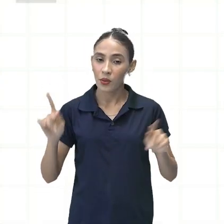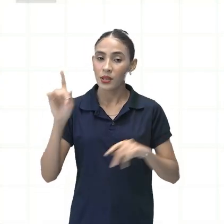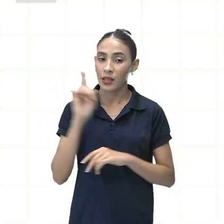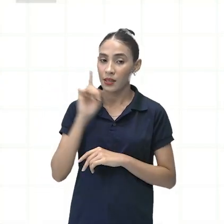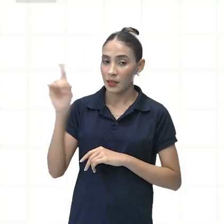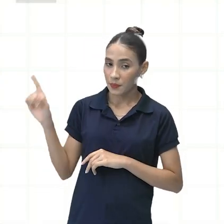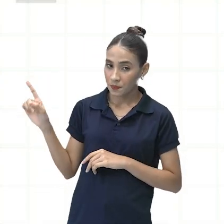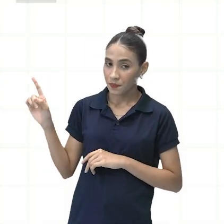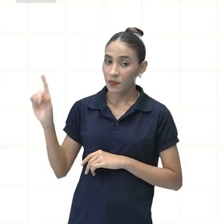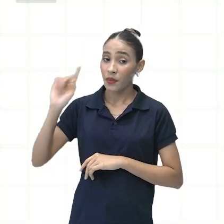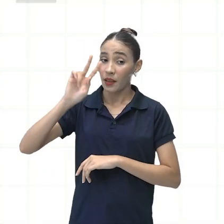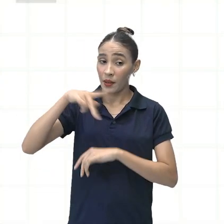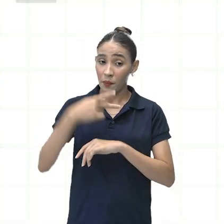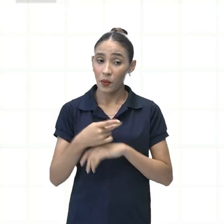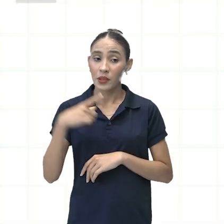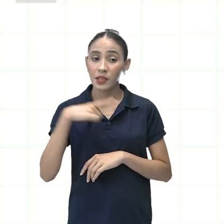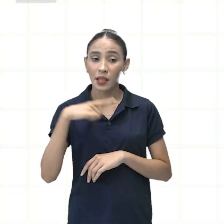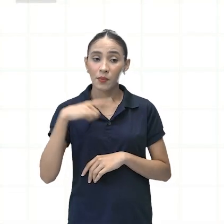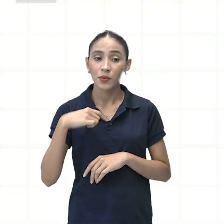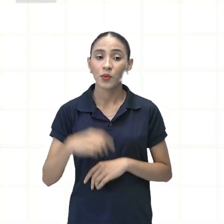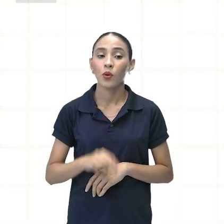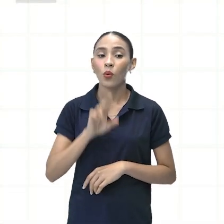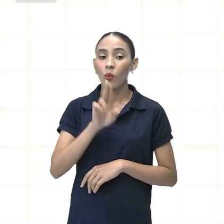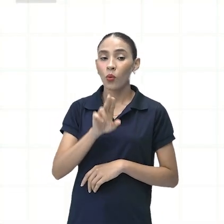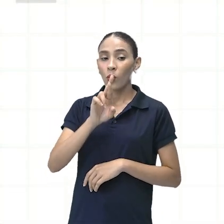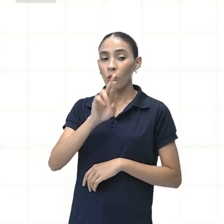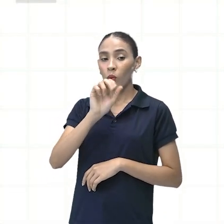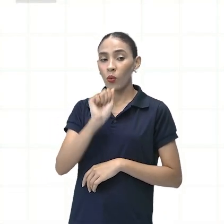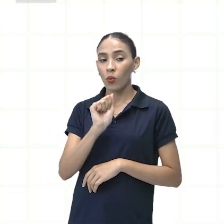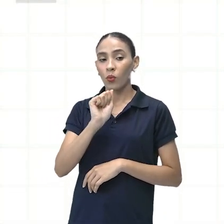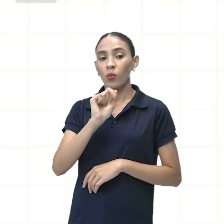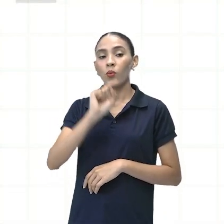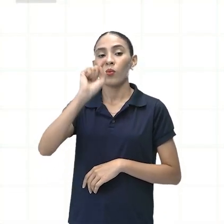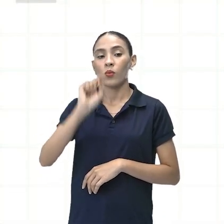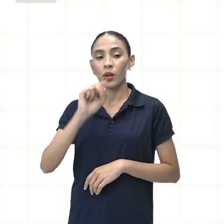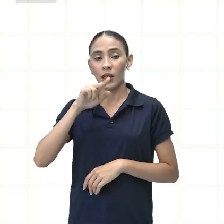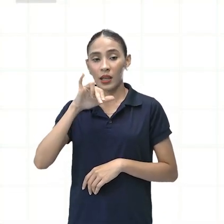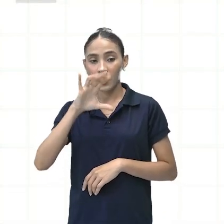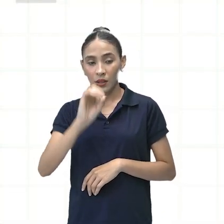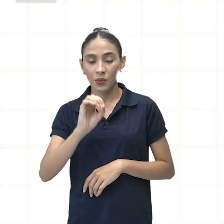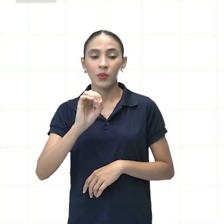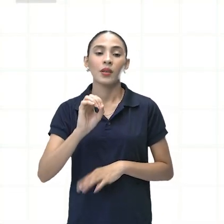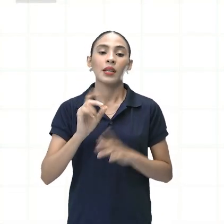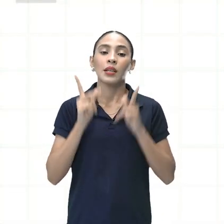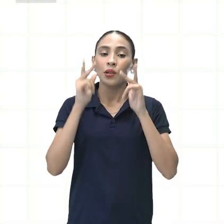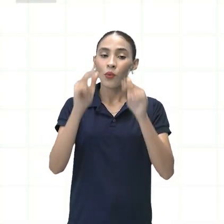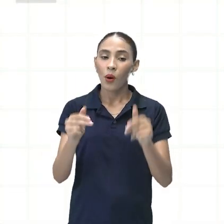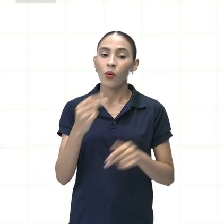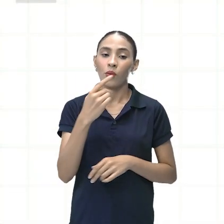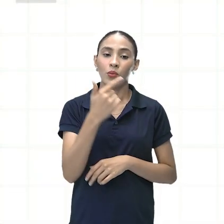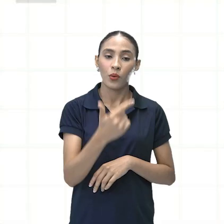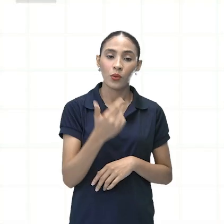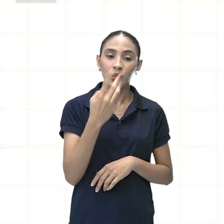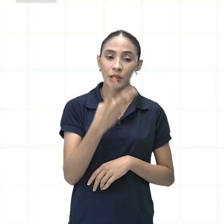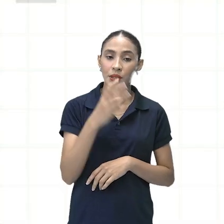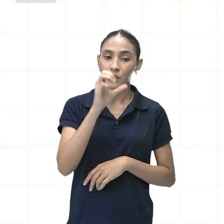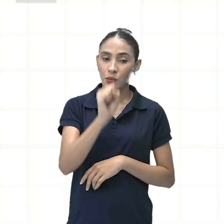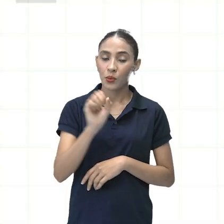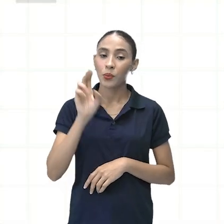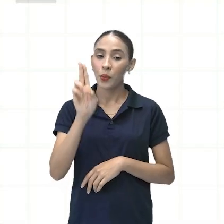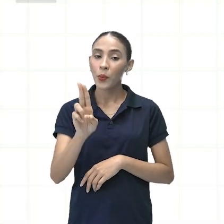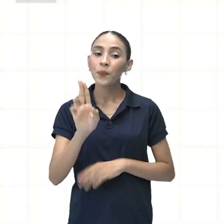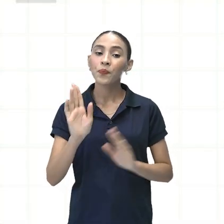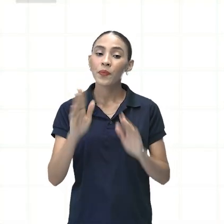aqui. E por último, nós temos o elemento urânio, que apresenta uma unidade de massa atômica igual a